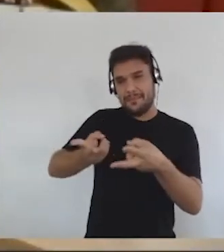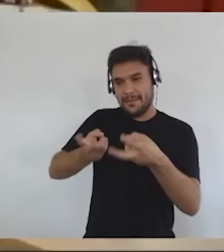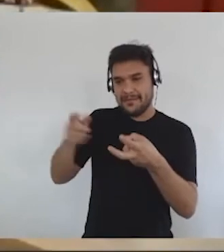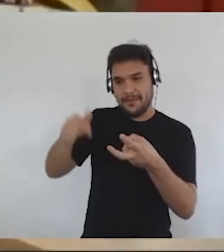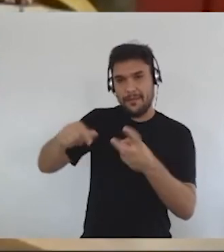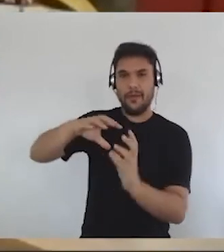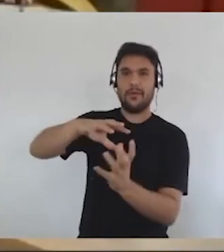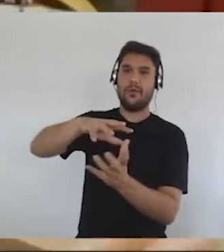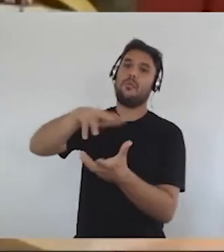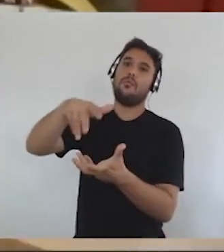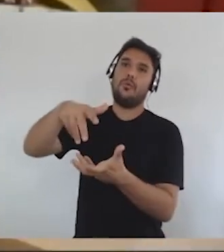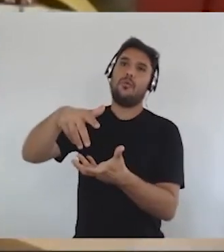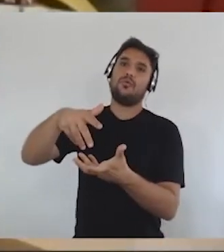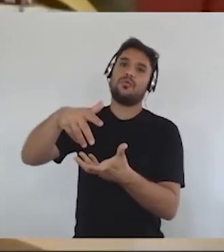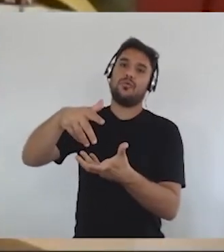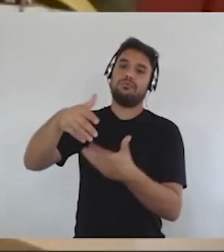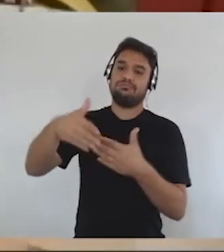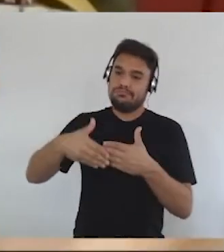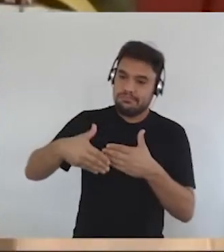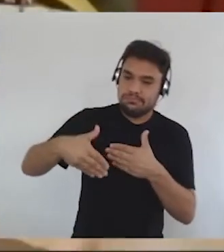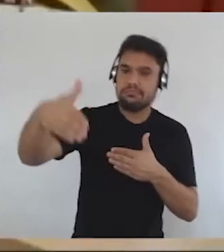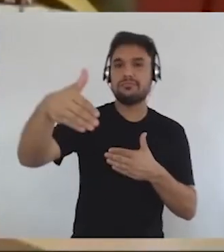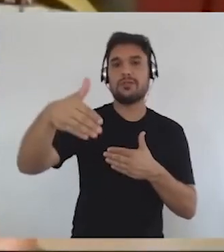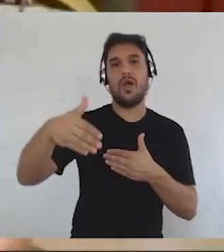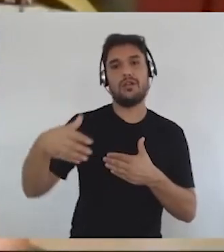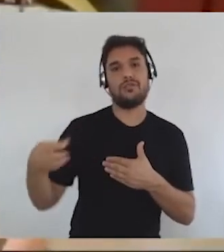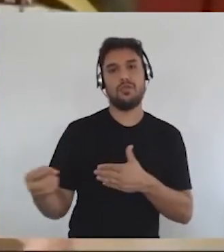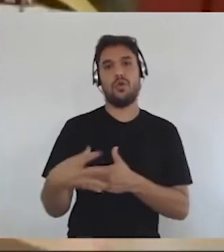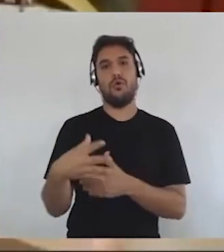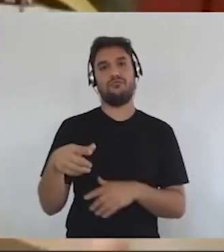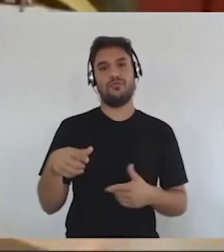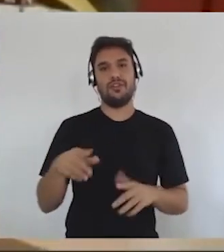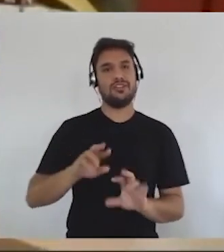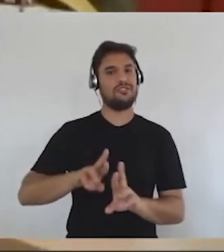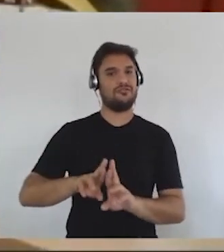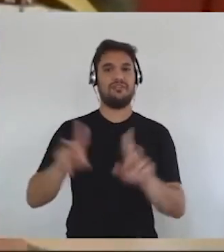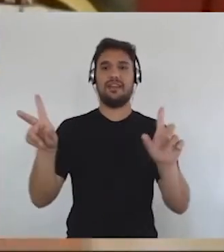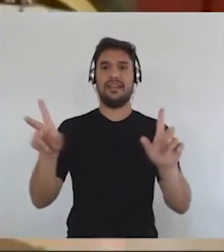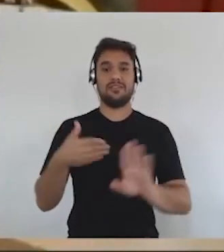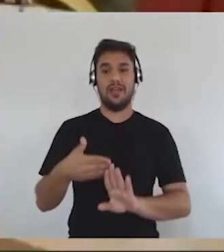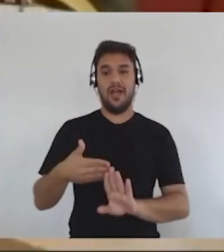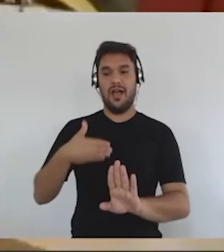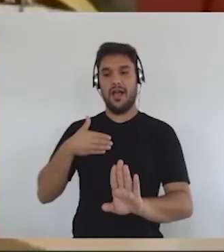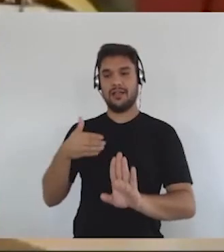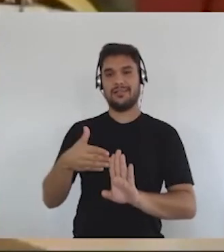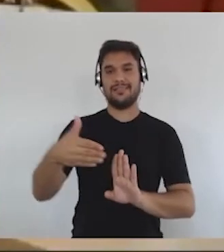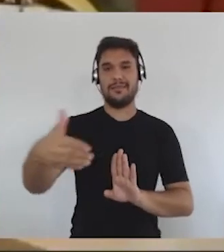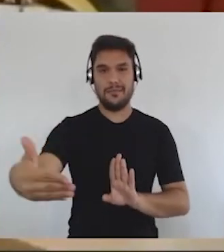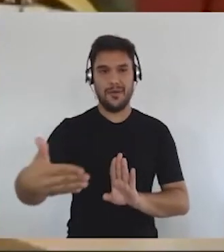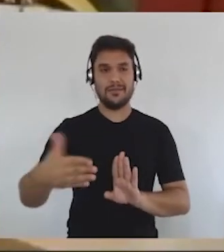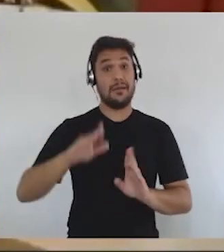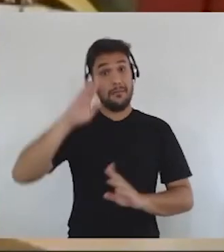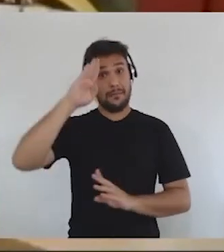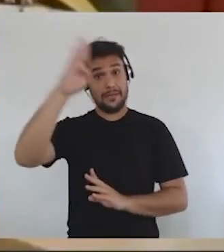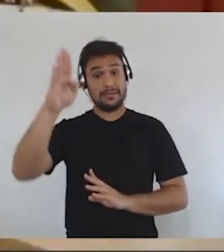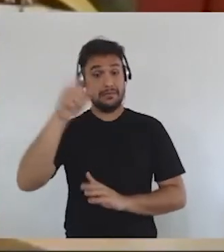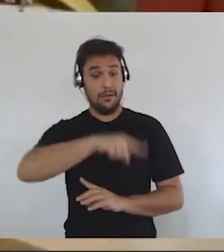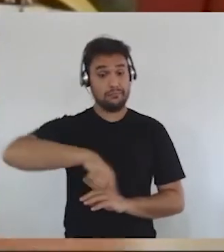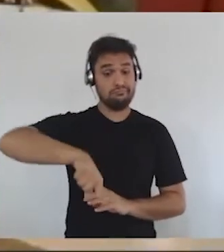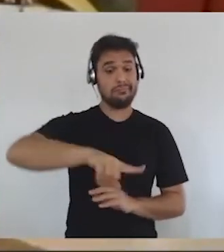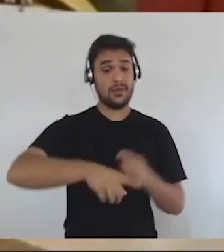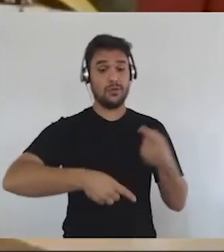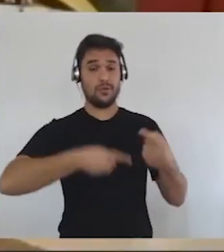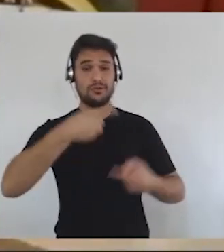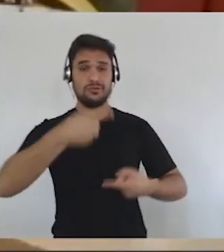mundo inevitavelmente será outro, né? Antes da pandemia, depois da pandemia, em especial nessas relações de direito internacional,